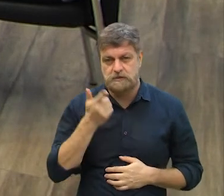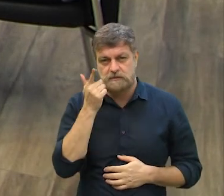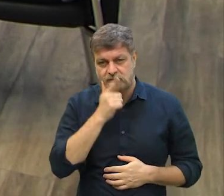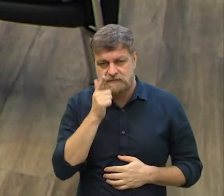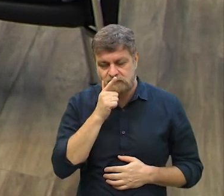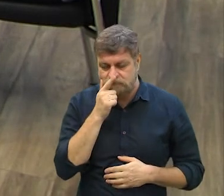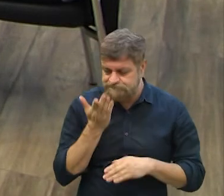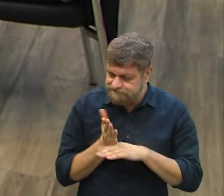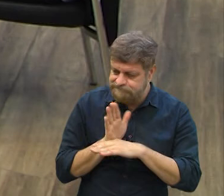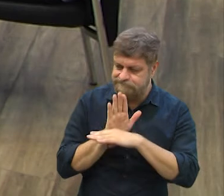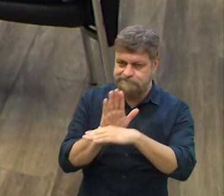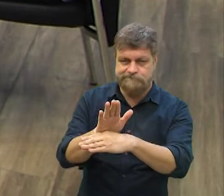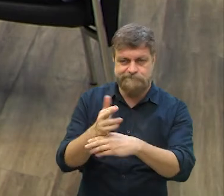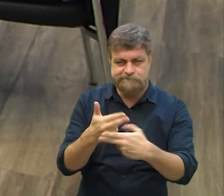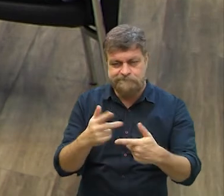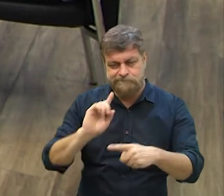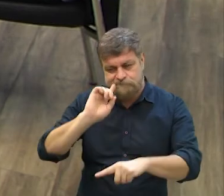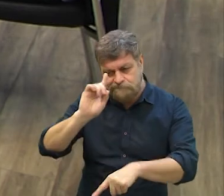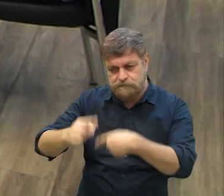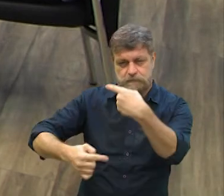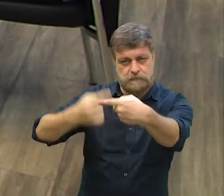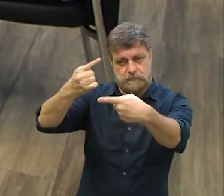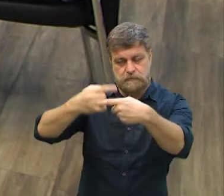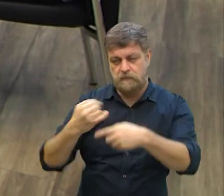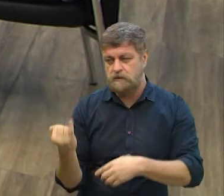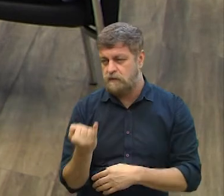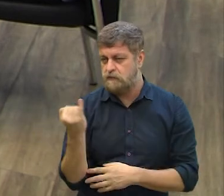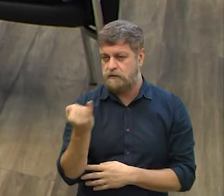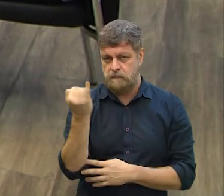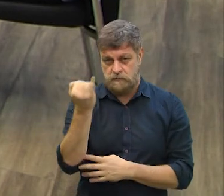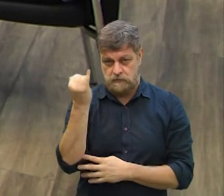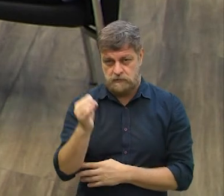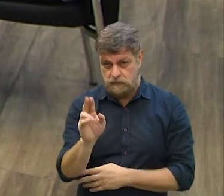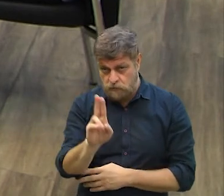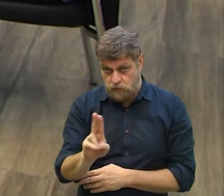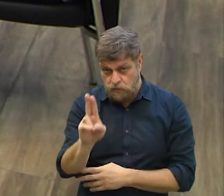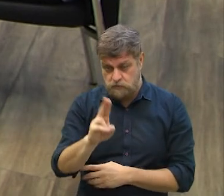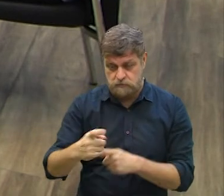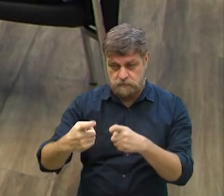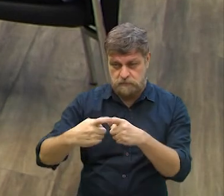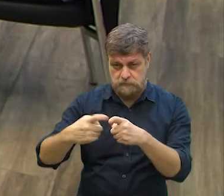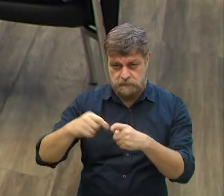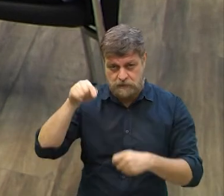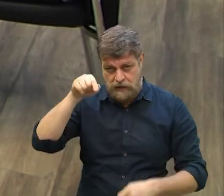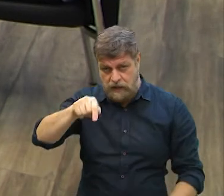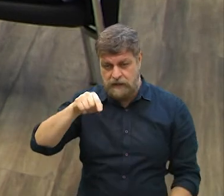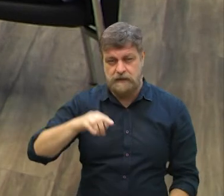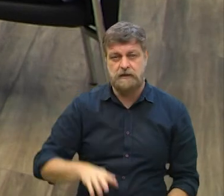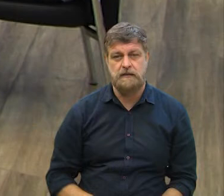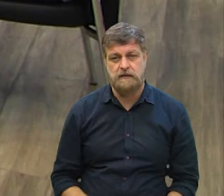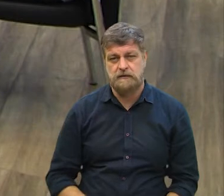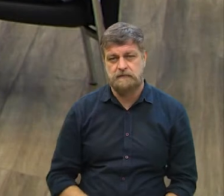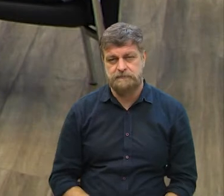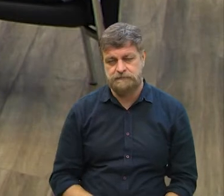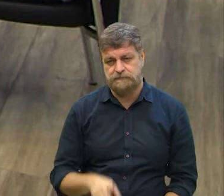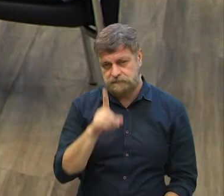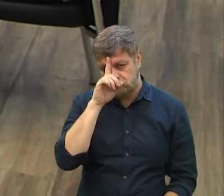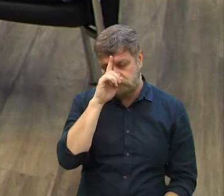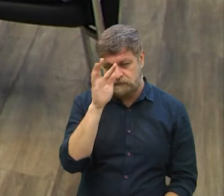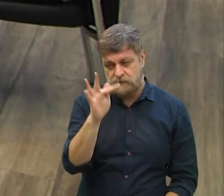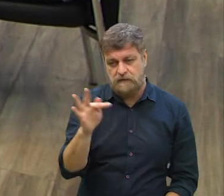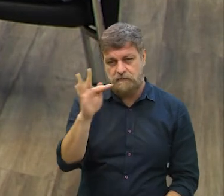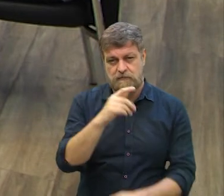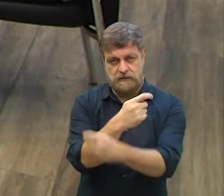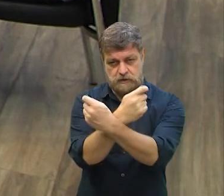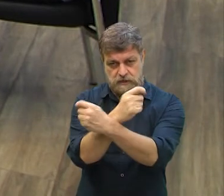gente possa trazer alguma coisa de importante que seja útil para vocês dentro da